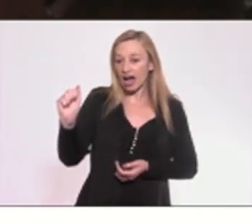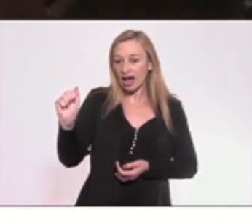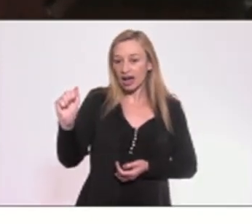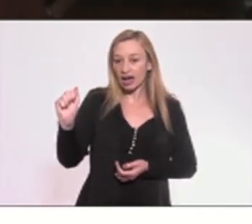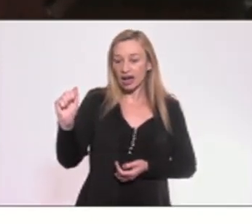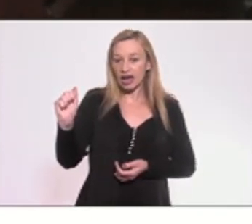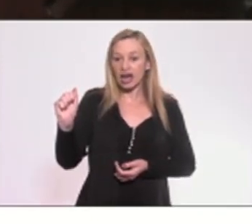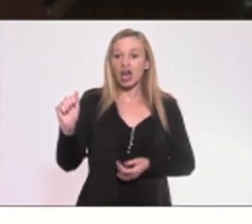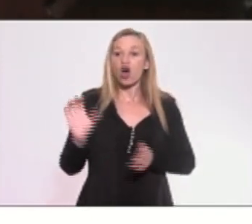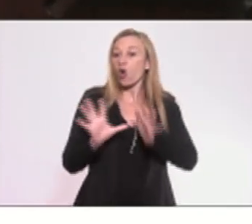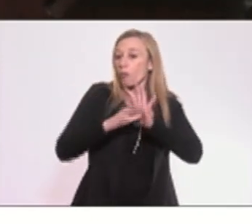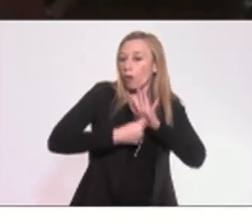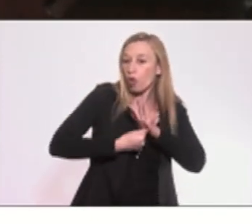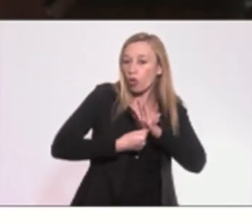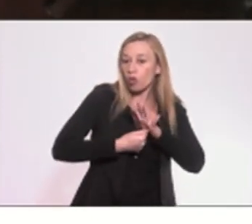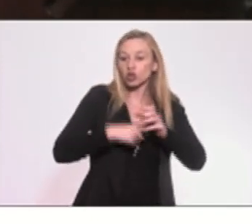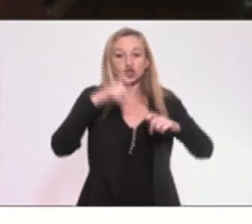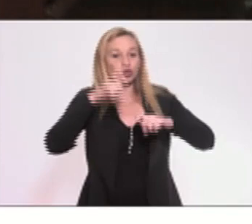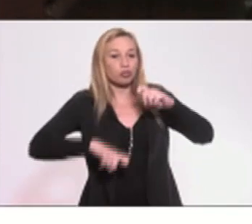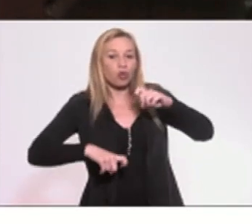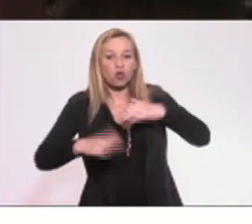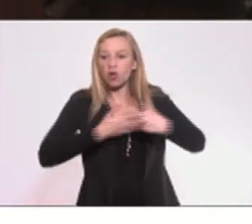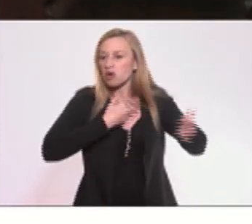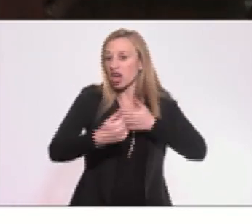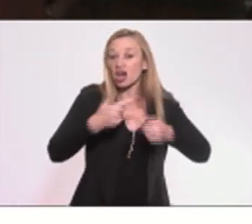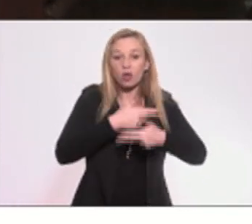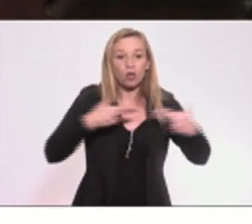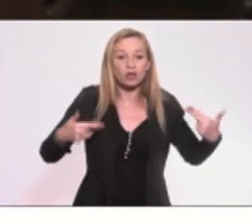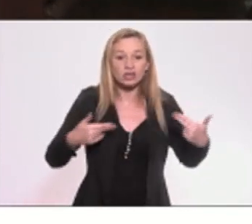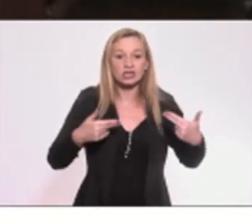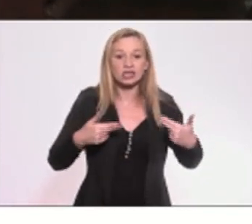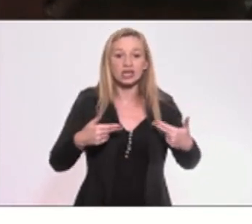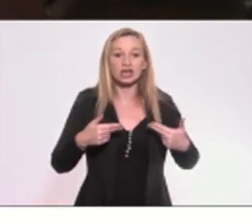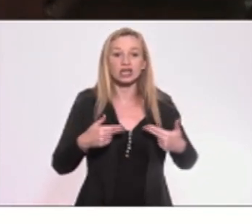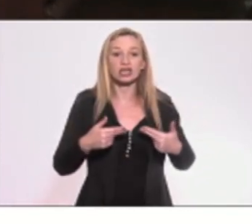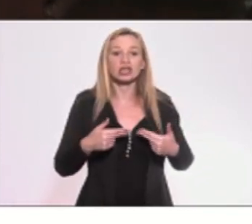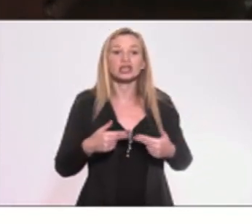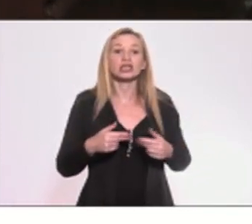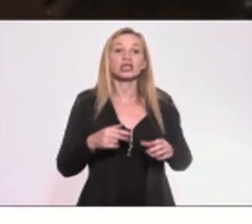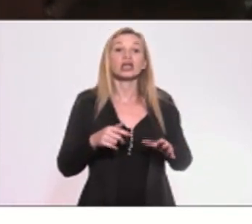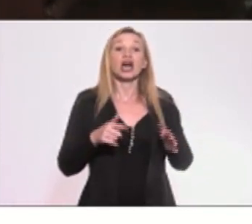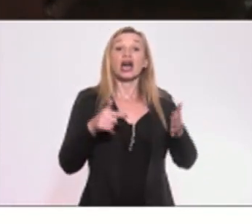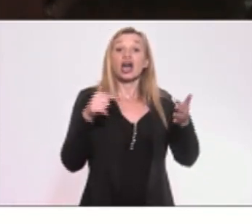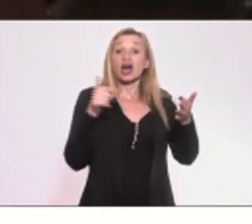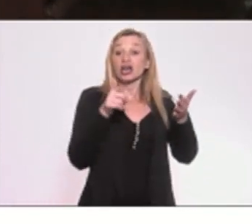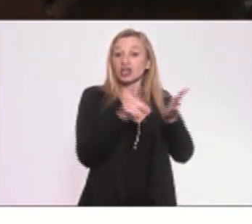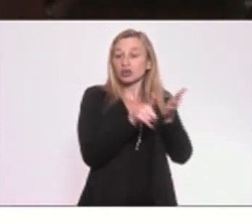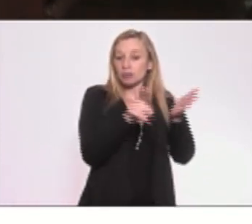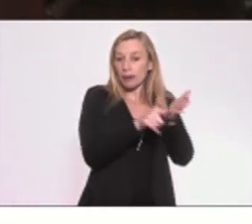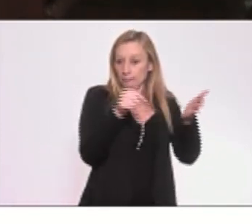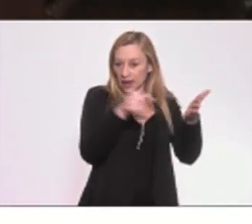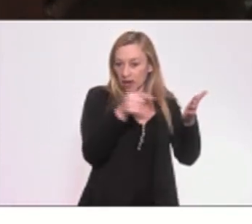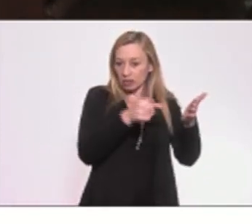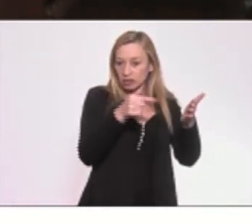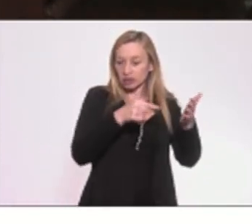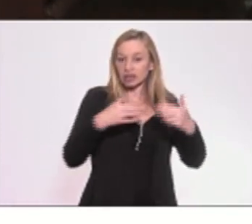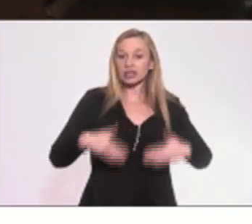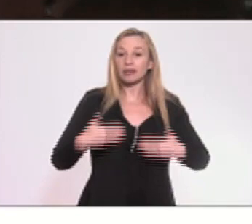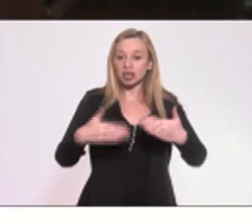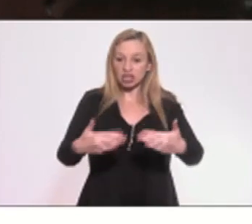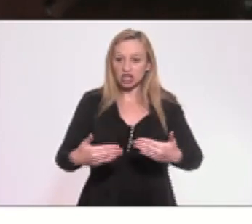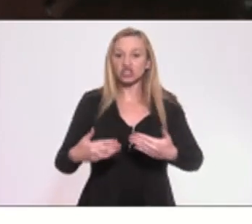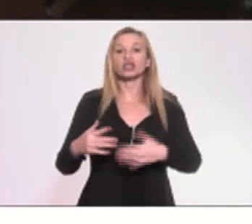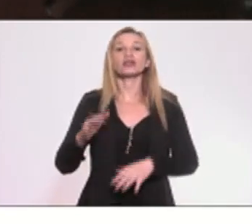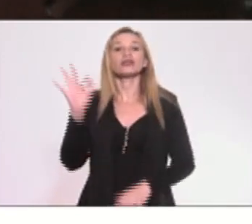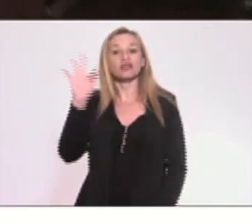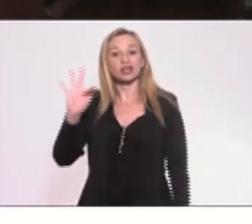formação de quadrilha, ou seja lá o que for. O questionamento da excelentíssima ministra do Supremo Tribunal Federal,